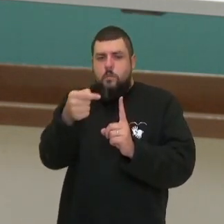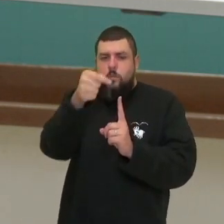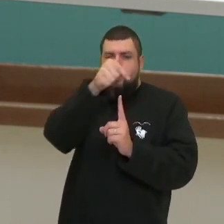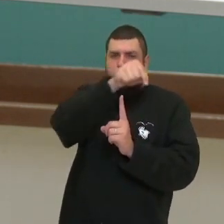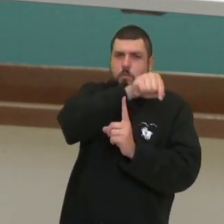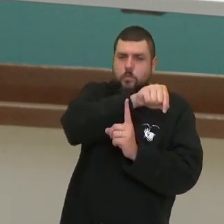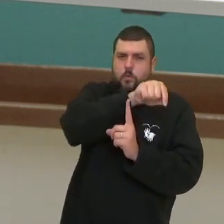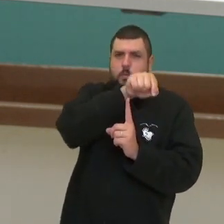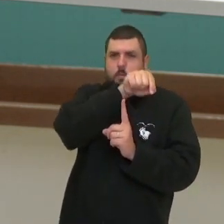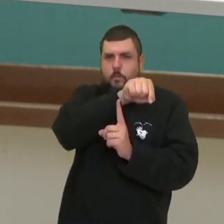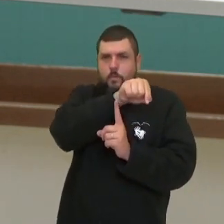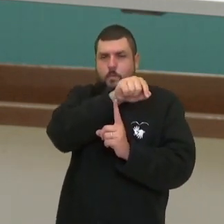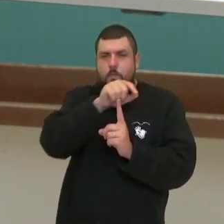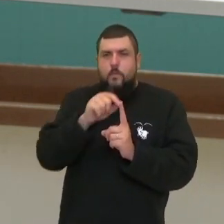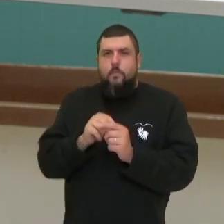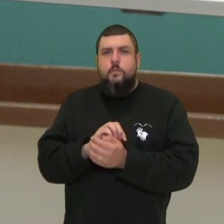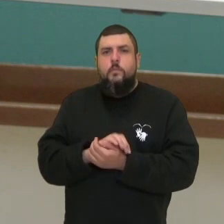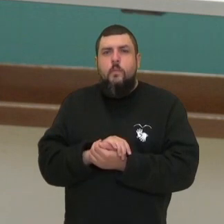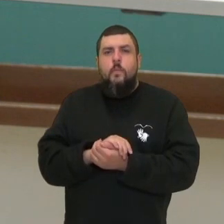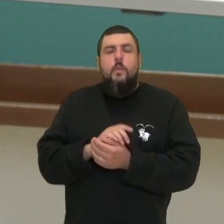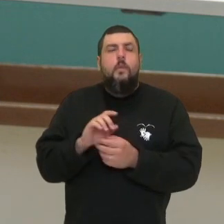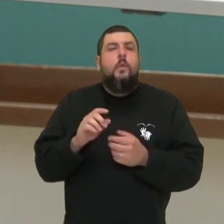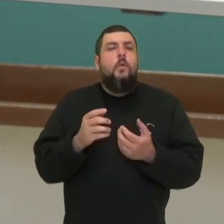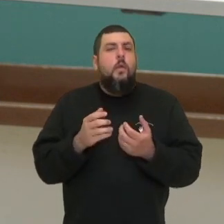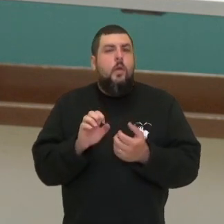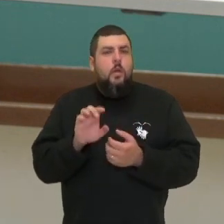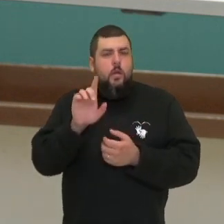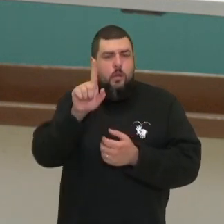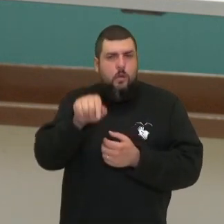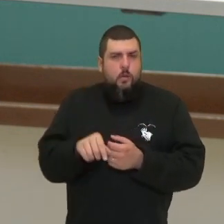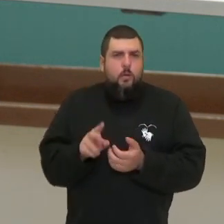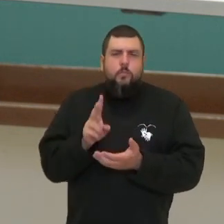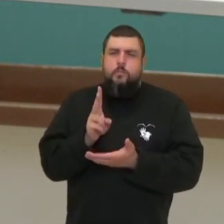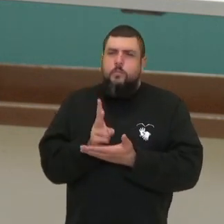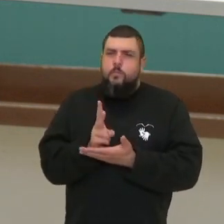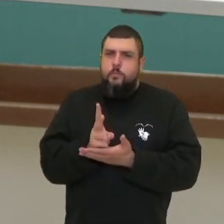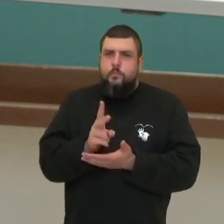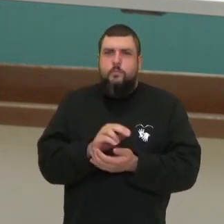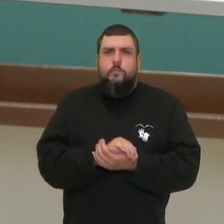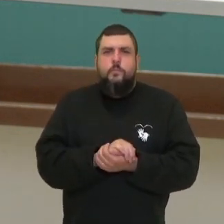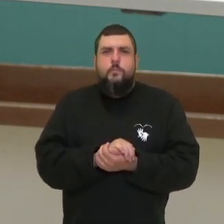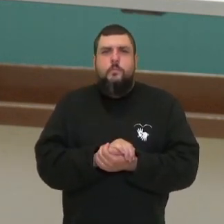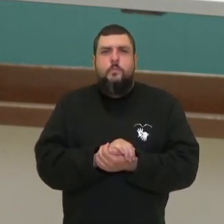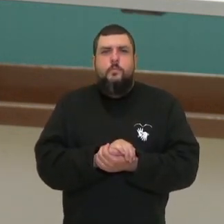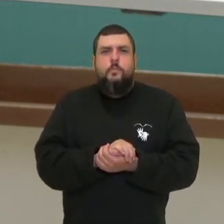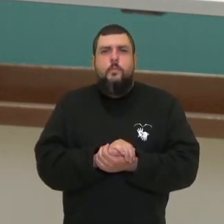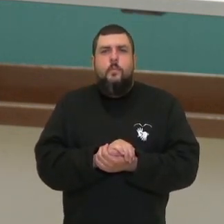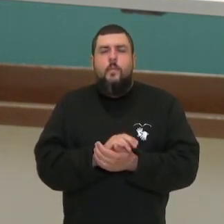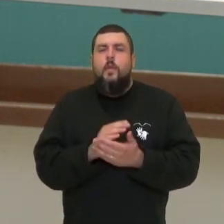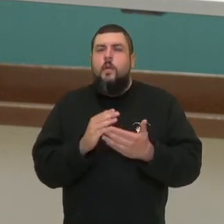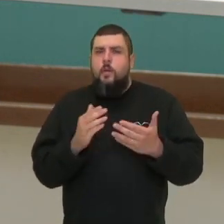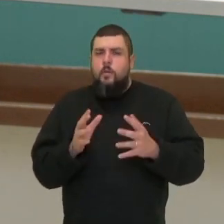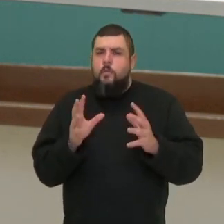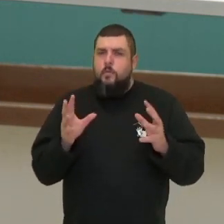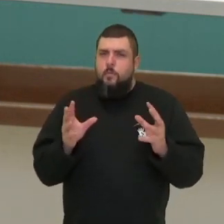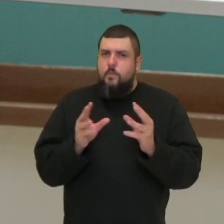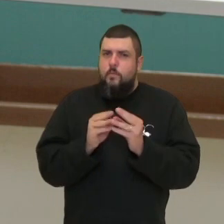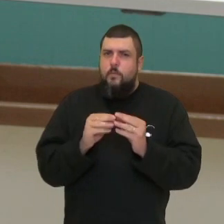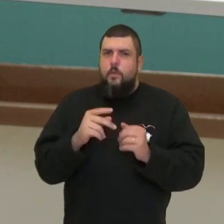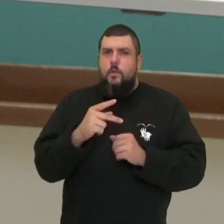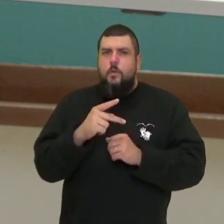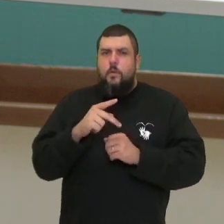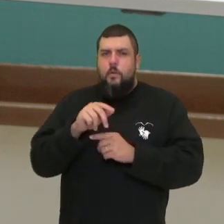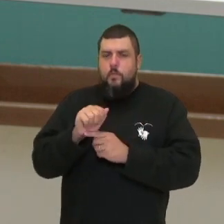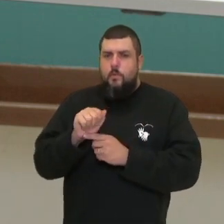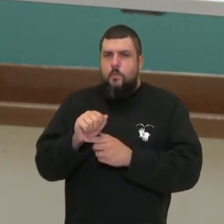entre um termo e o seu anterior é sempre constante, né? Então, isso é uma PA e a